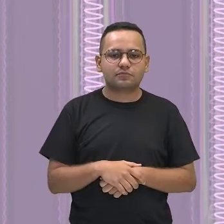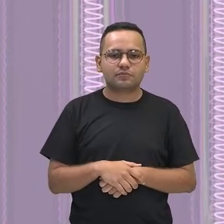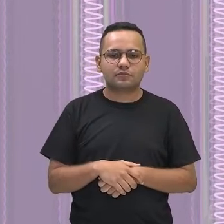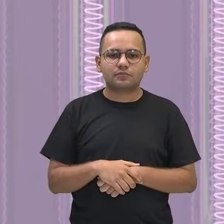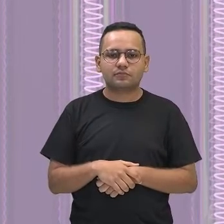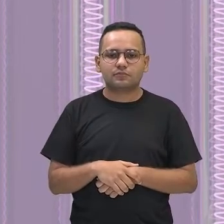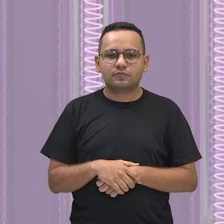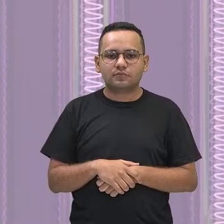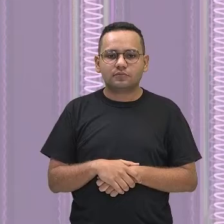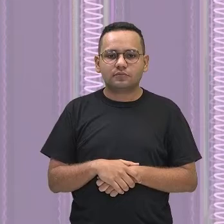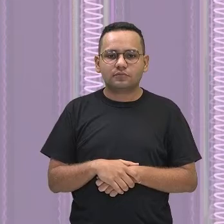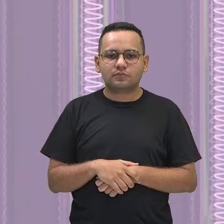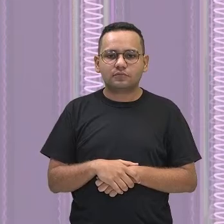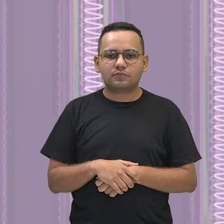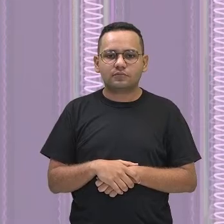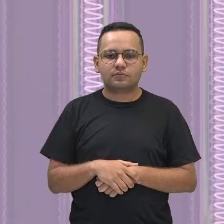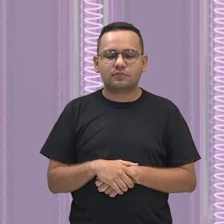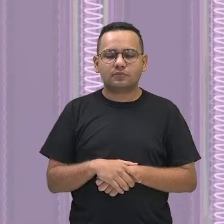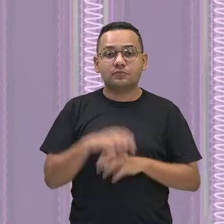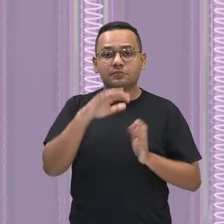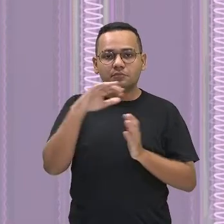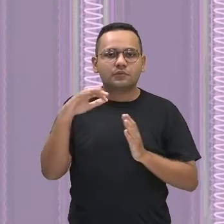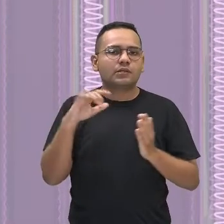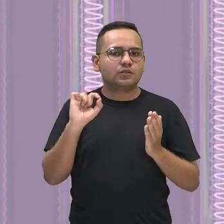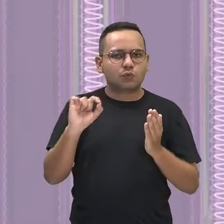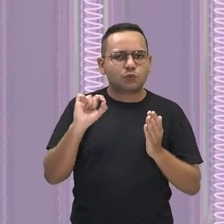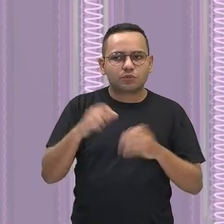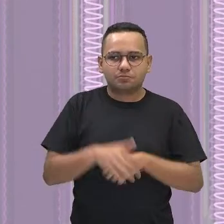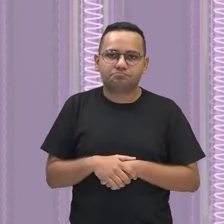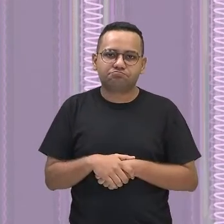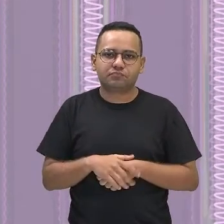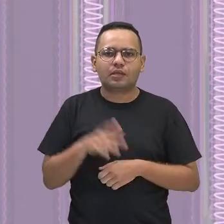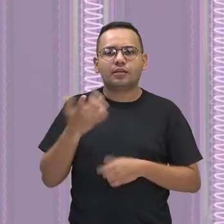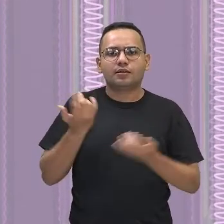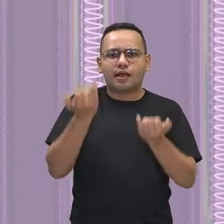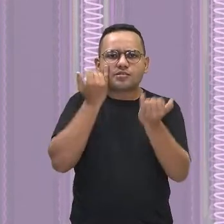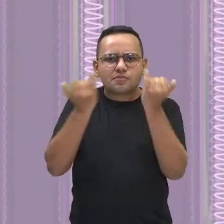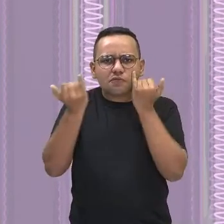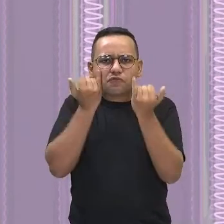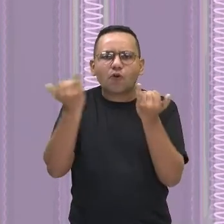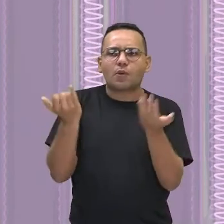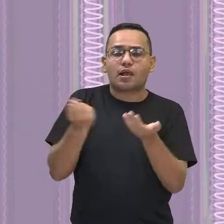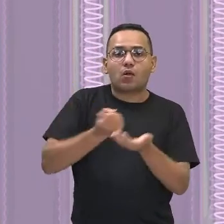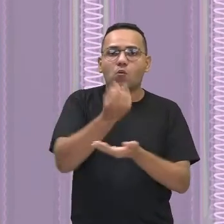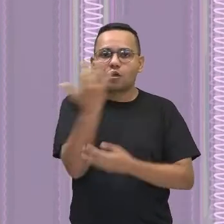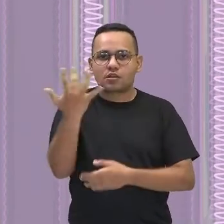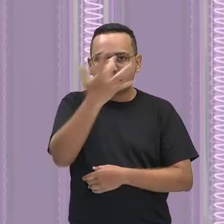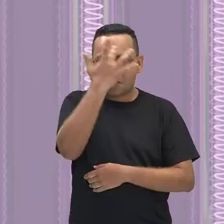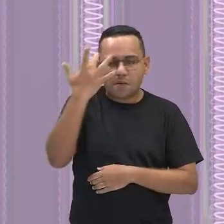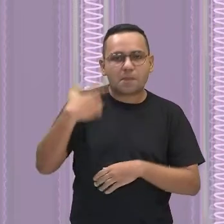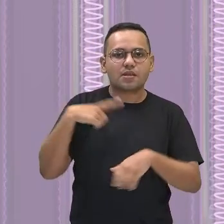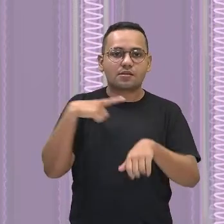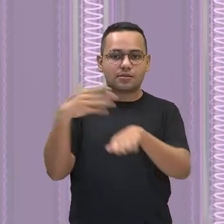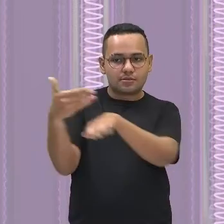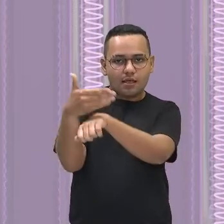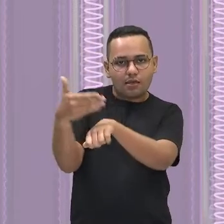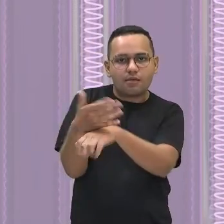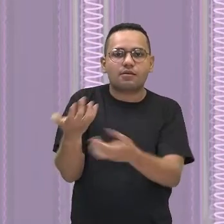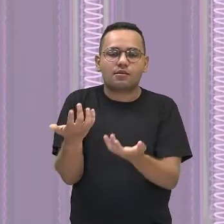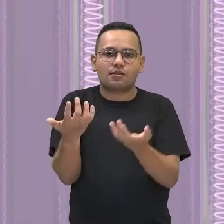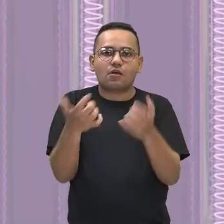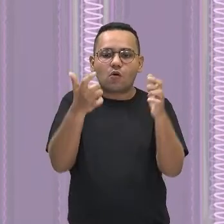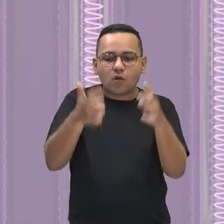né? Qual é a demanda, quais são, como que né? Como que são as características